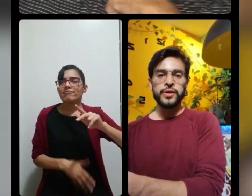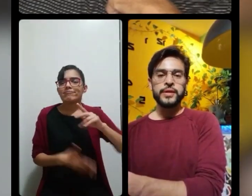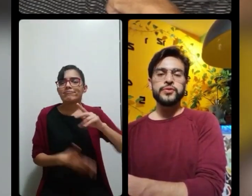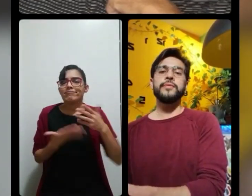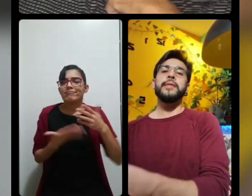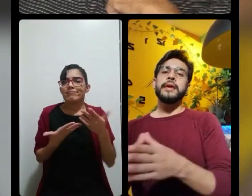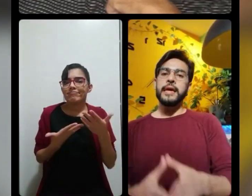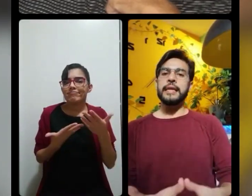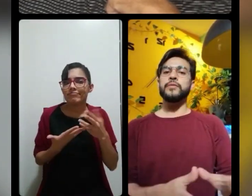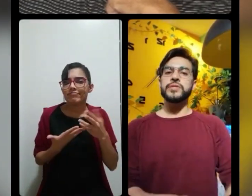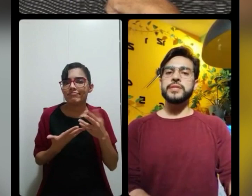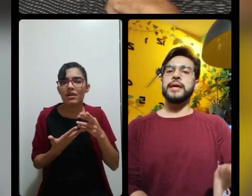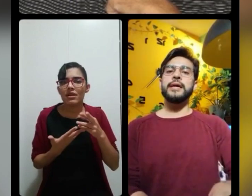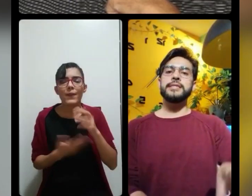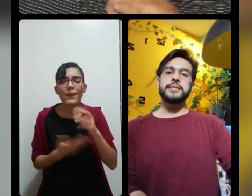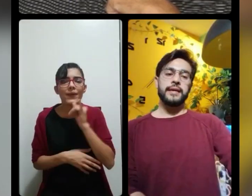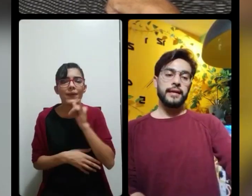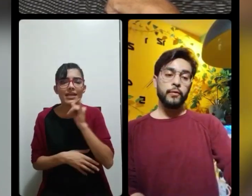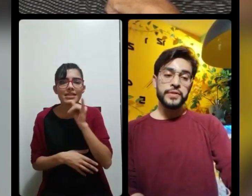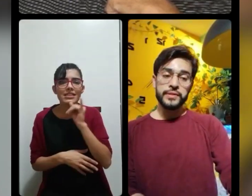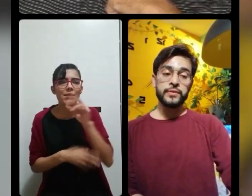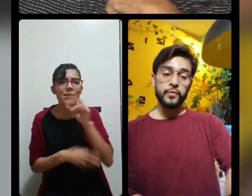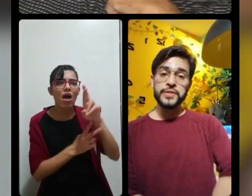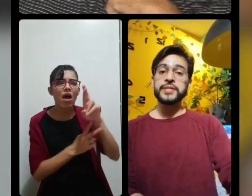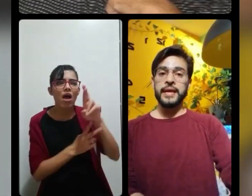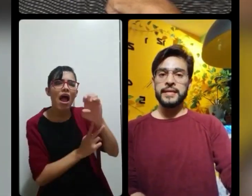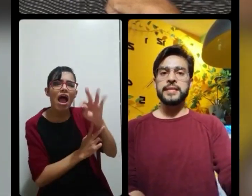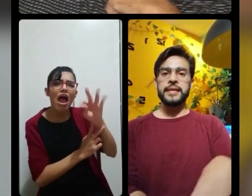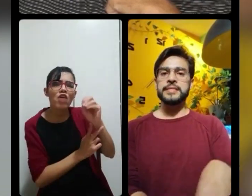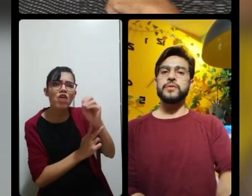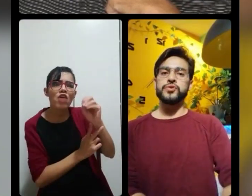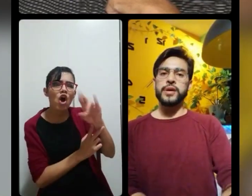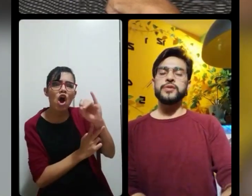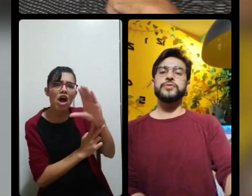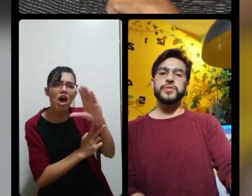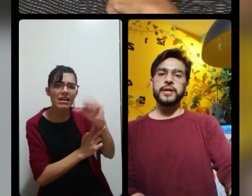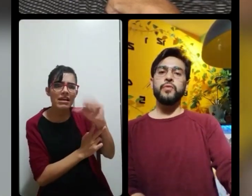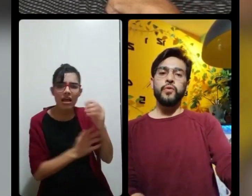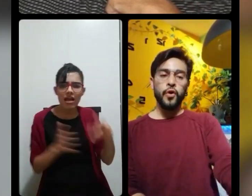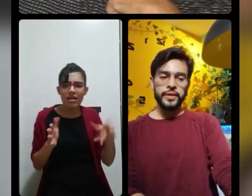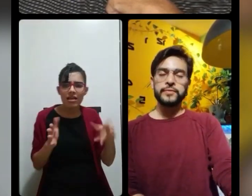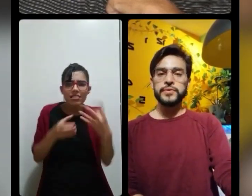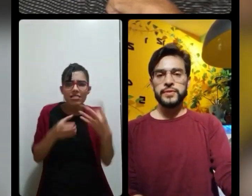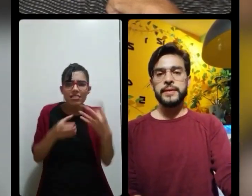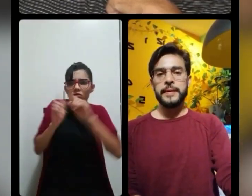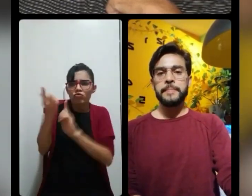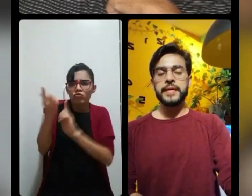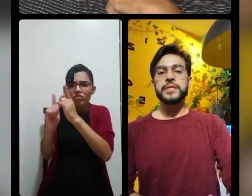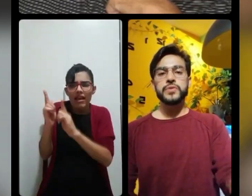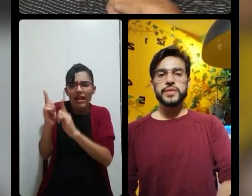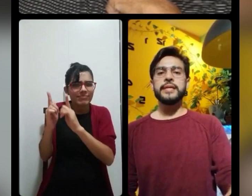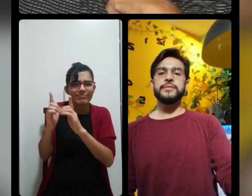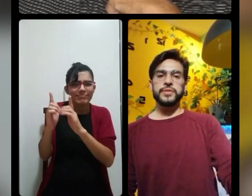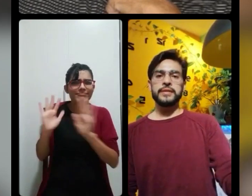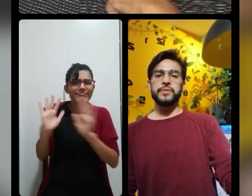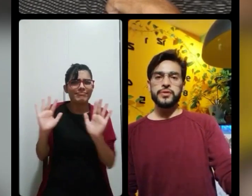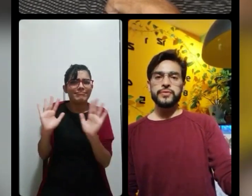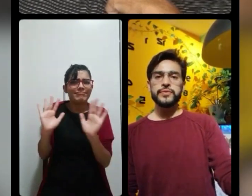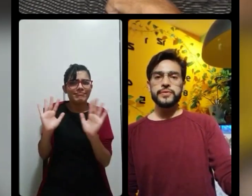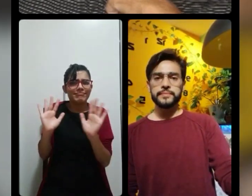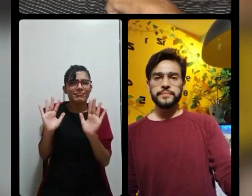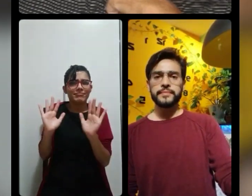retórica no gesto, e a língua de sinais, os sinais em relação ao gesto são códigos, né? São